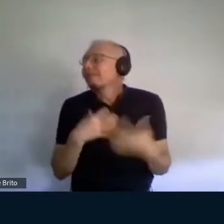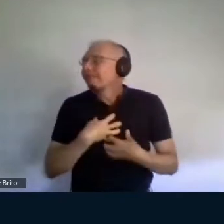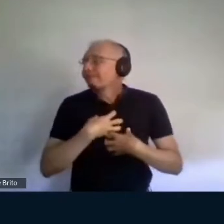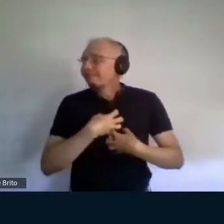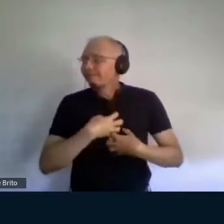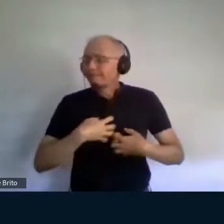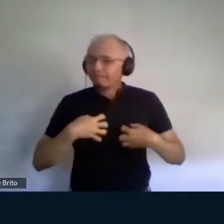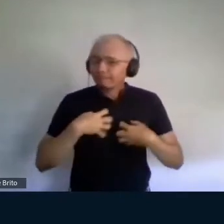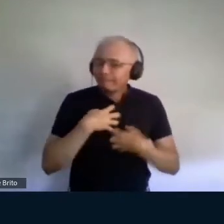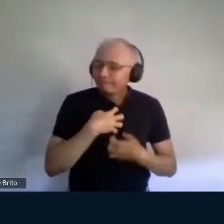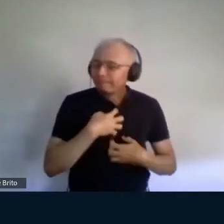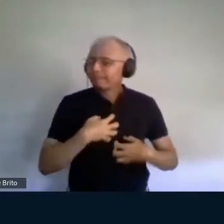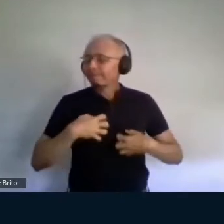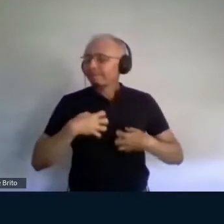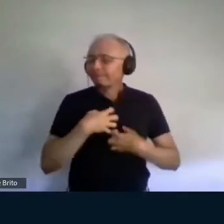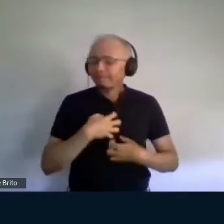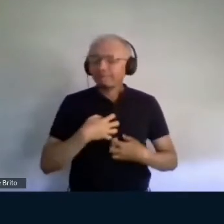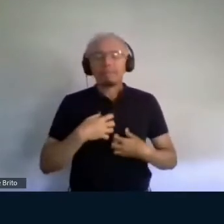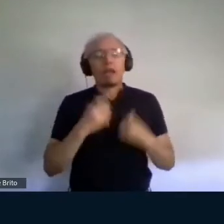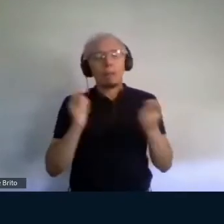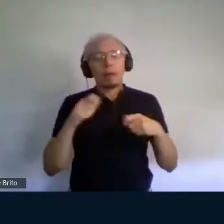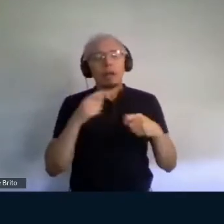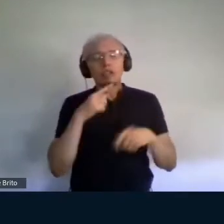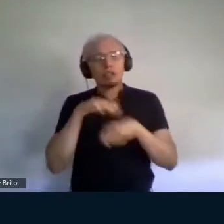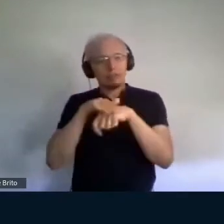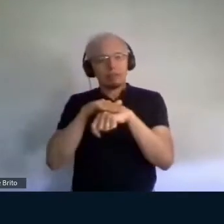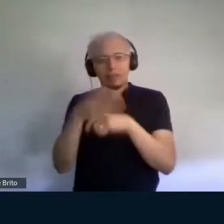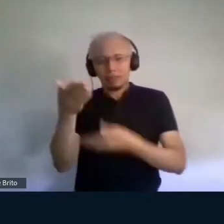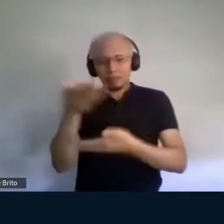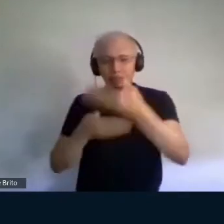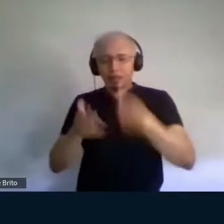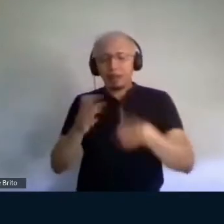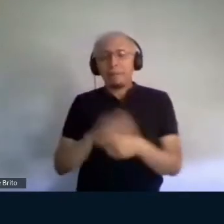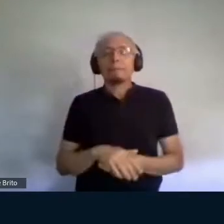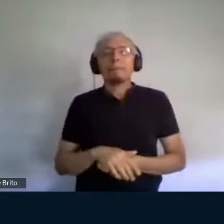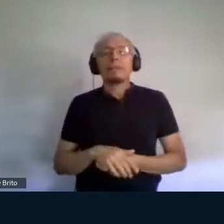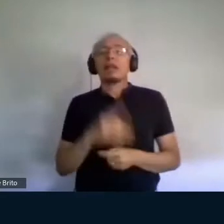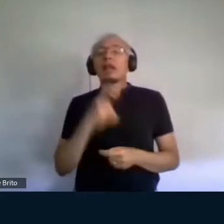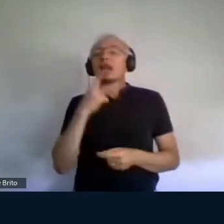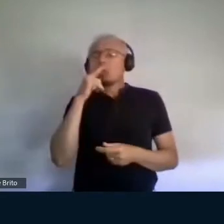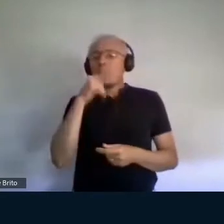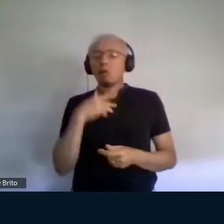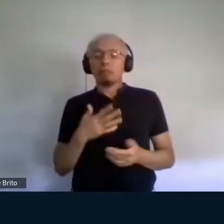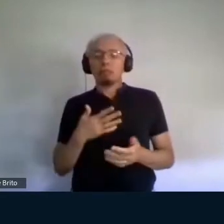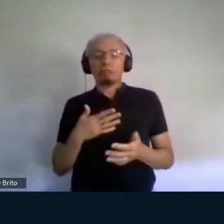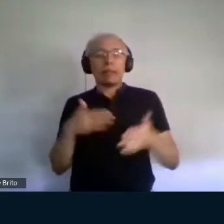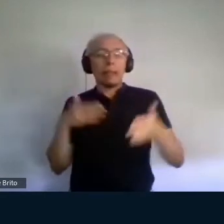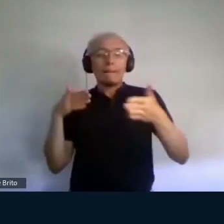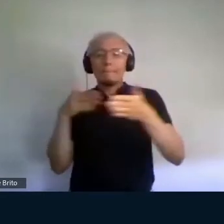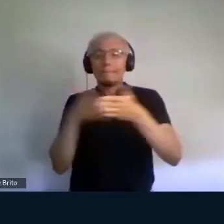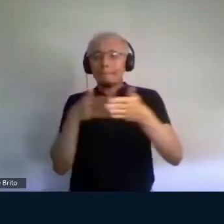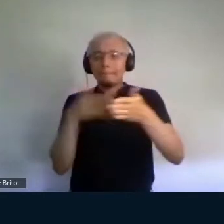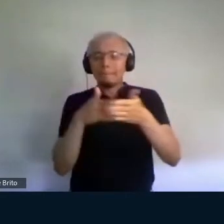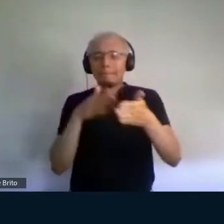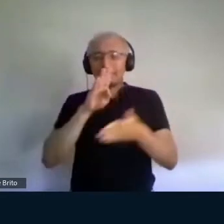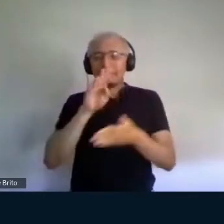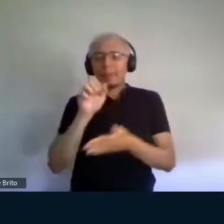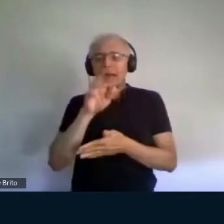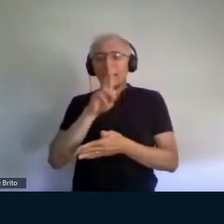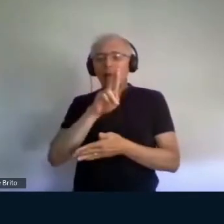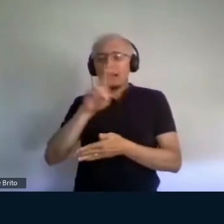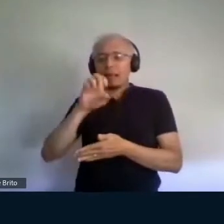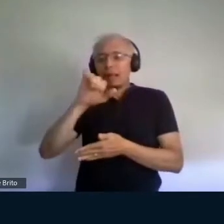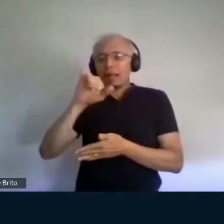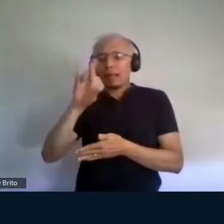que a gente poderia discutir juntos. O primeiro deles é o termo barreira linguística. Eu acho que é um termo que a gente pode,